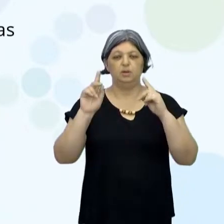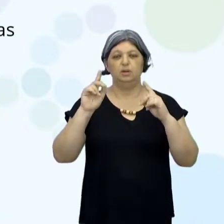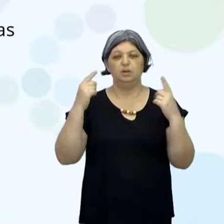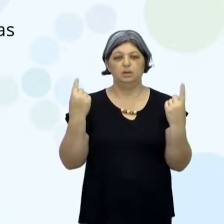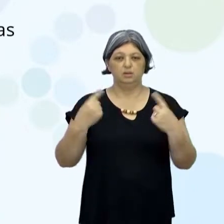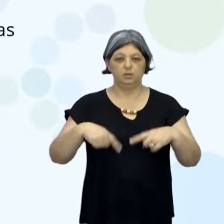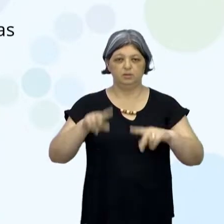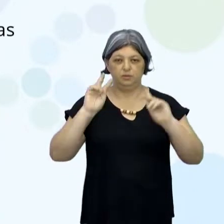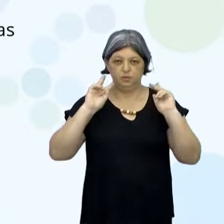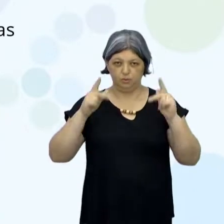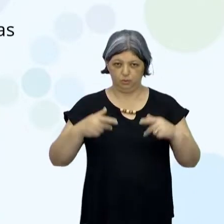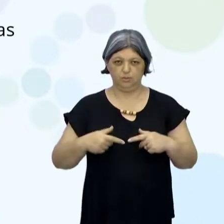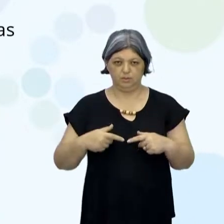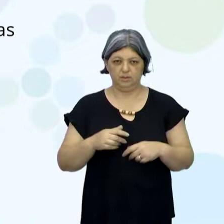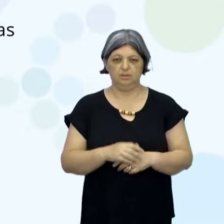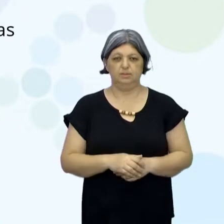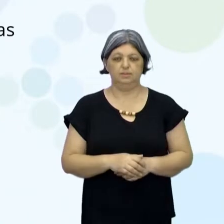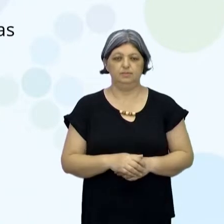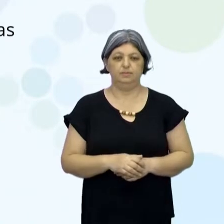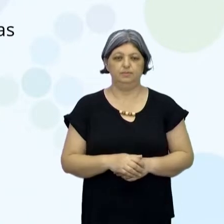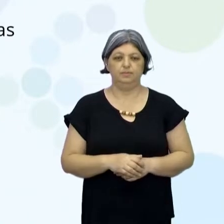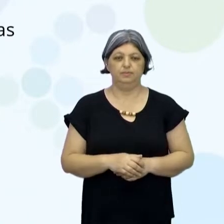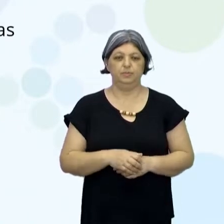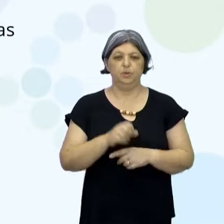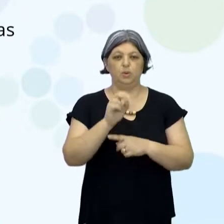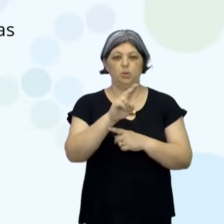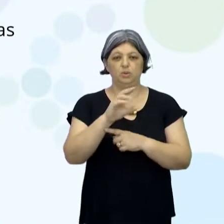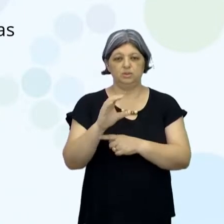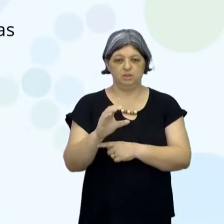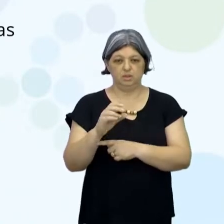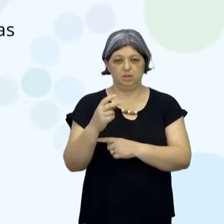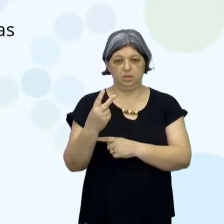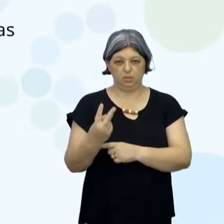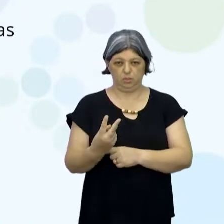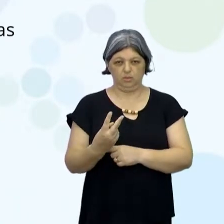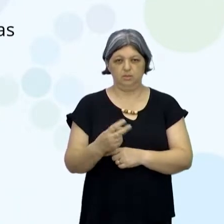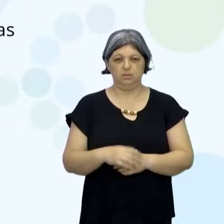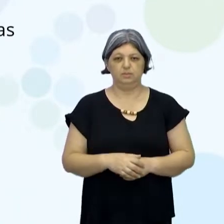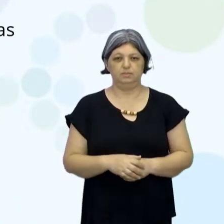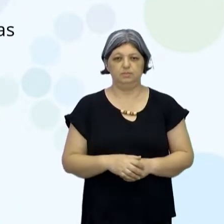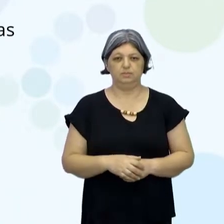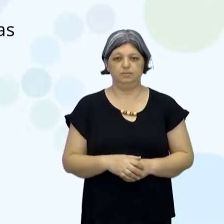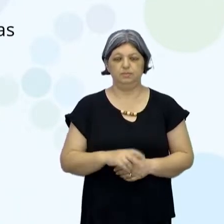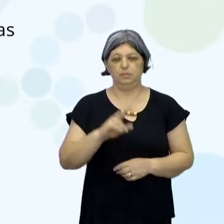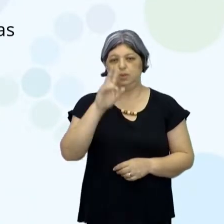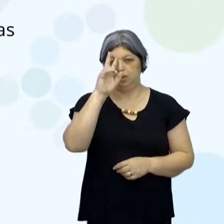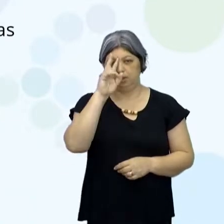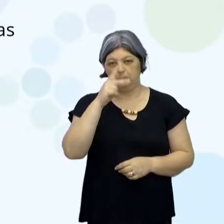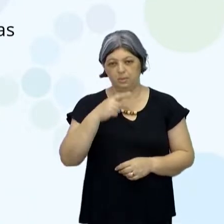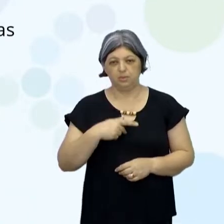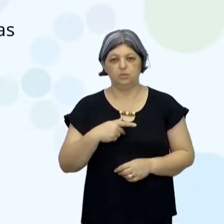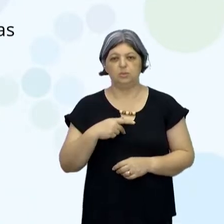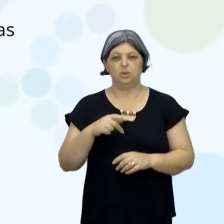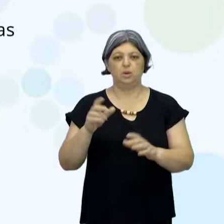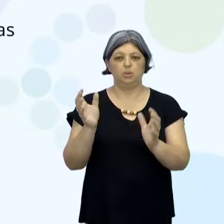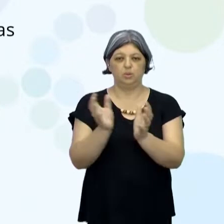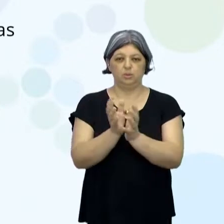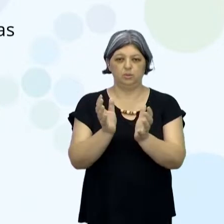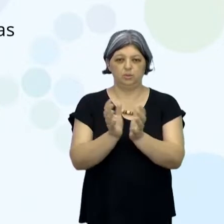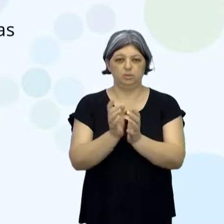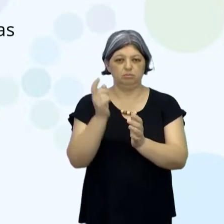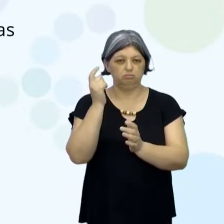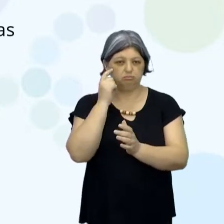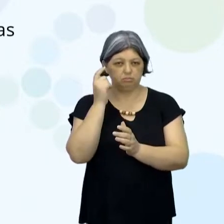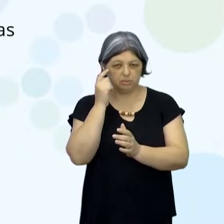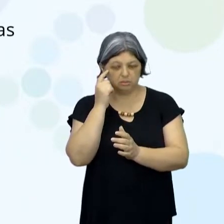Desafios Ed-Humanas. A unidade curricular 2 aí é Pessoal e Coletivo, repense